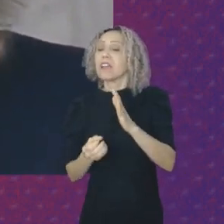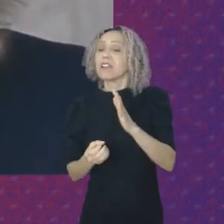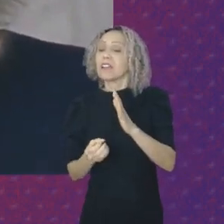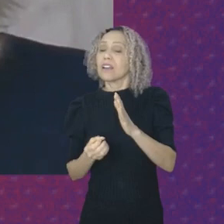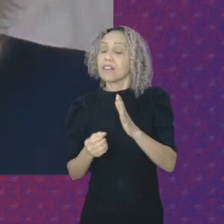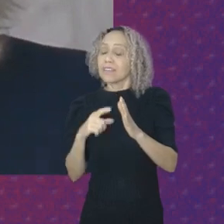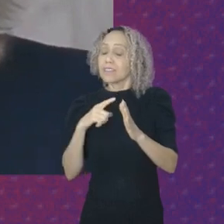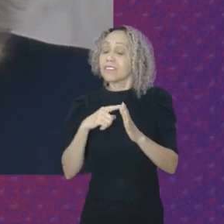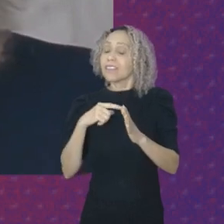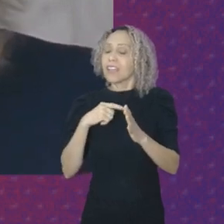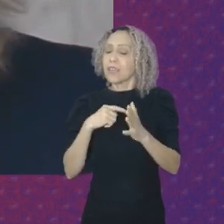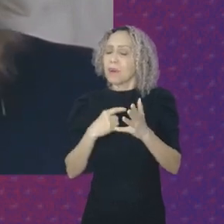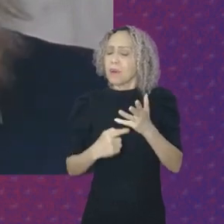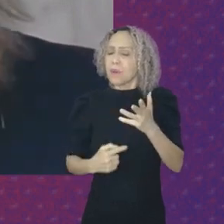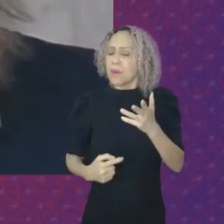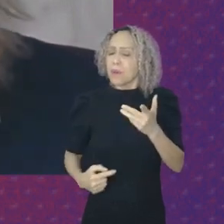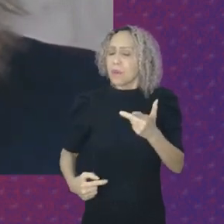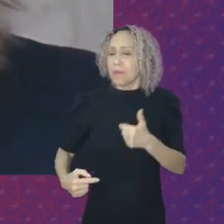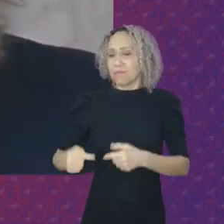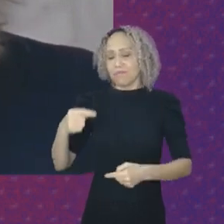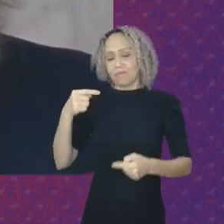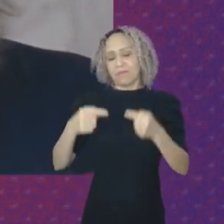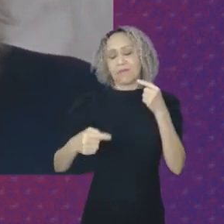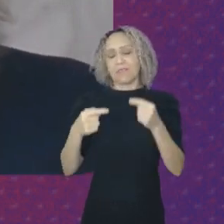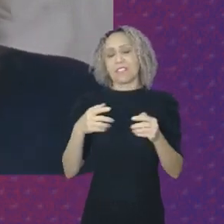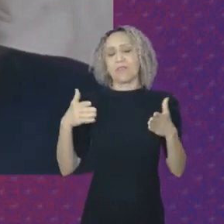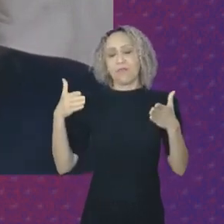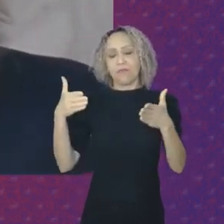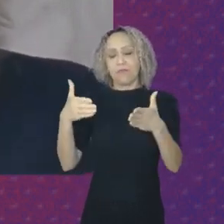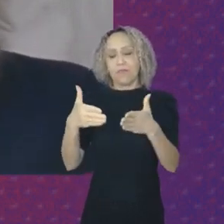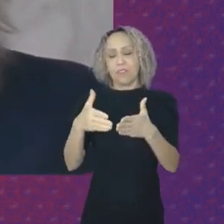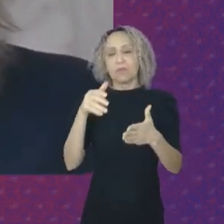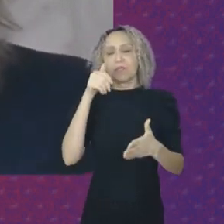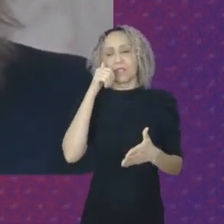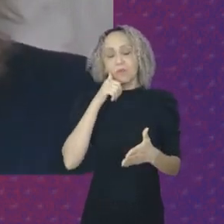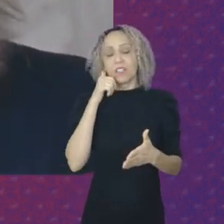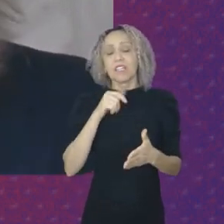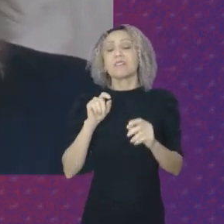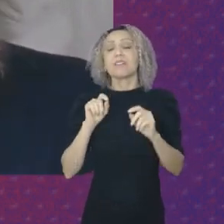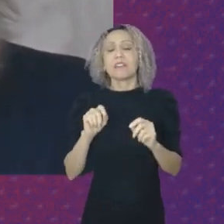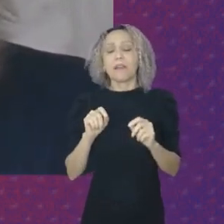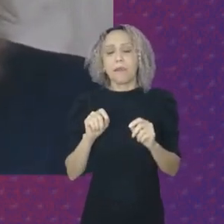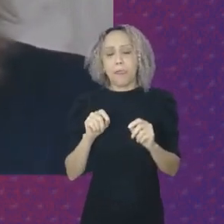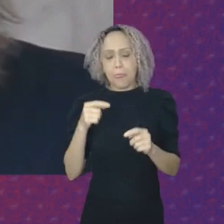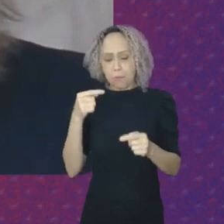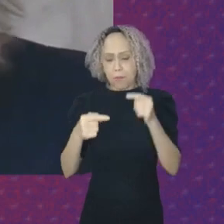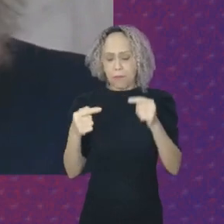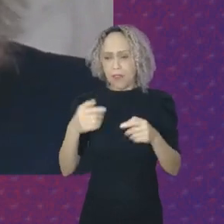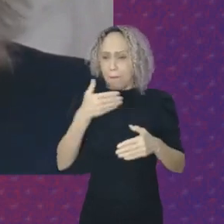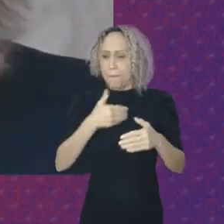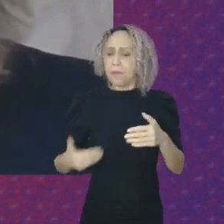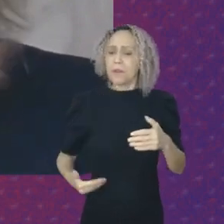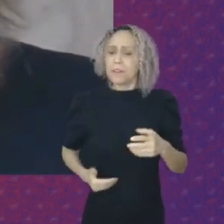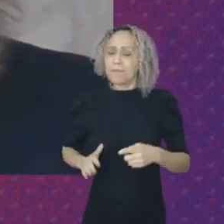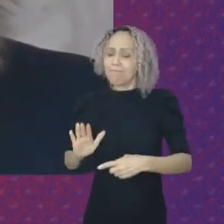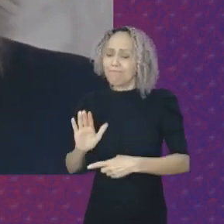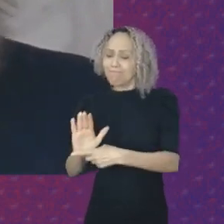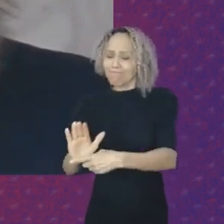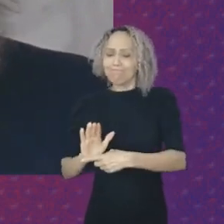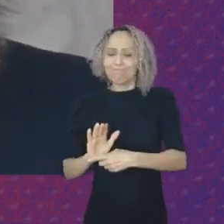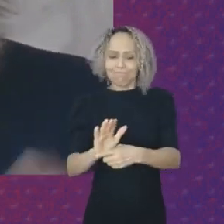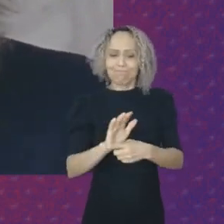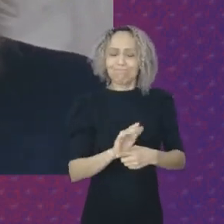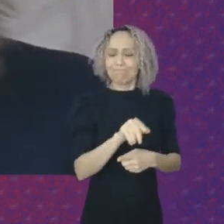nós estamos impulsionando as políticas públicas para que elas cumpram o seu papel de atenderem as mulheres nas